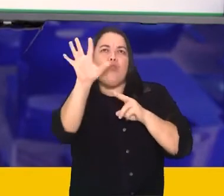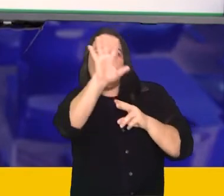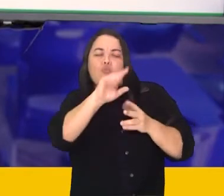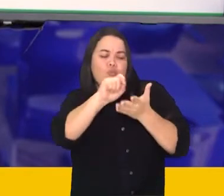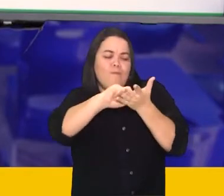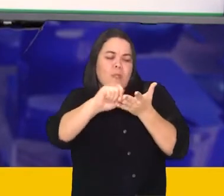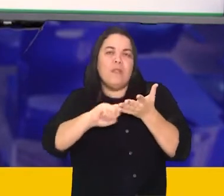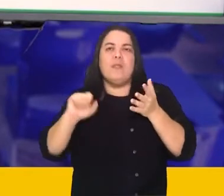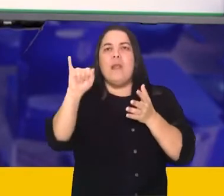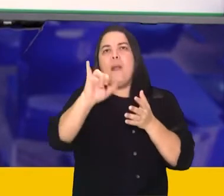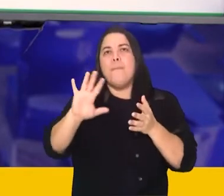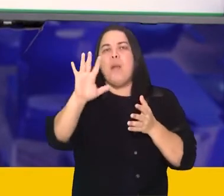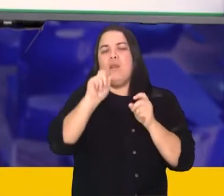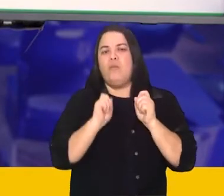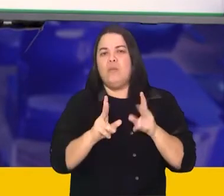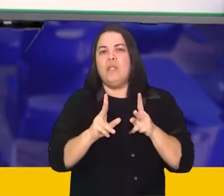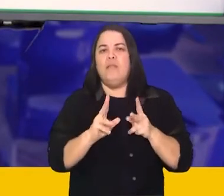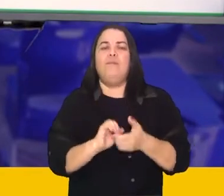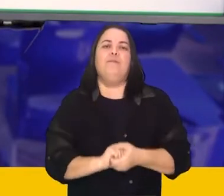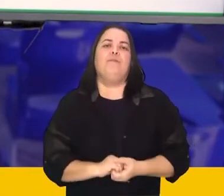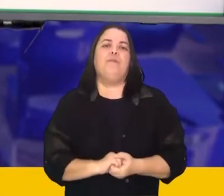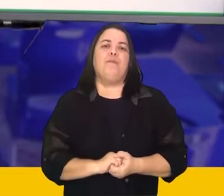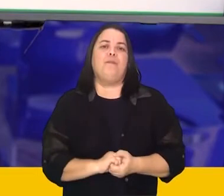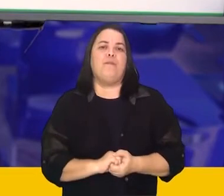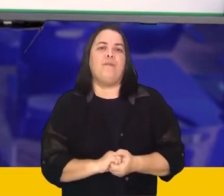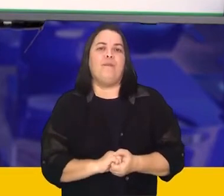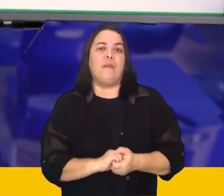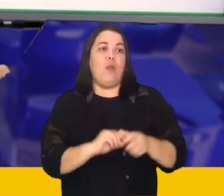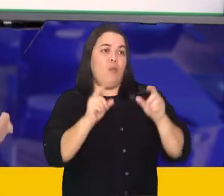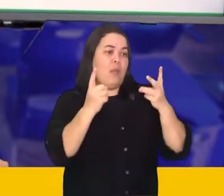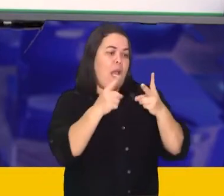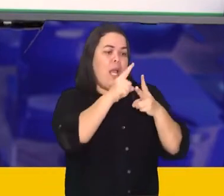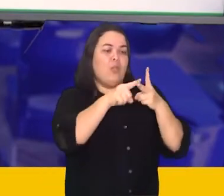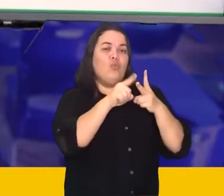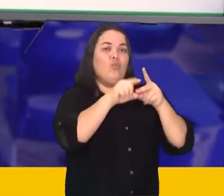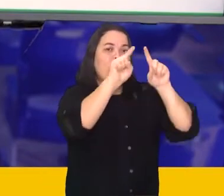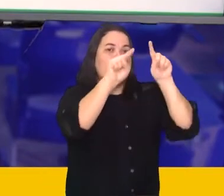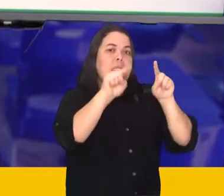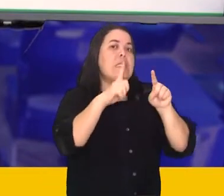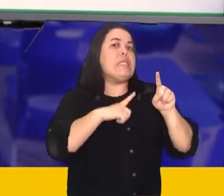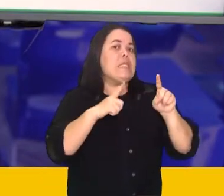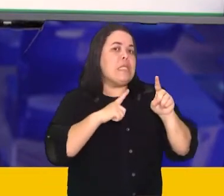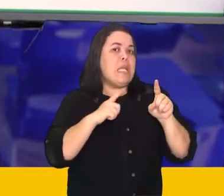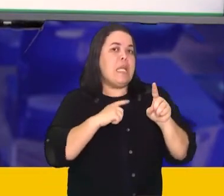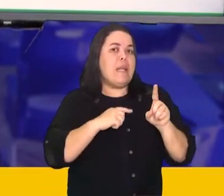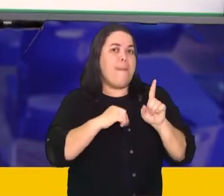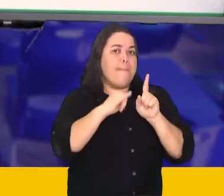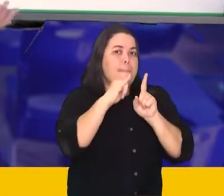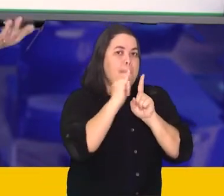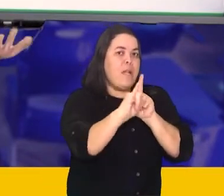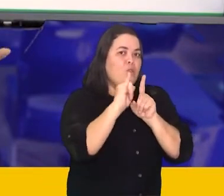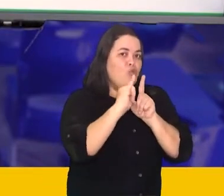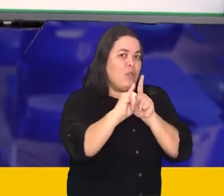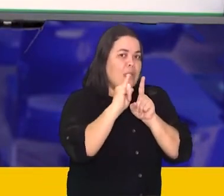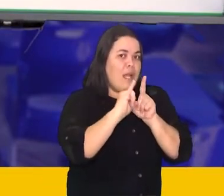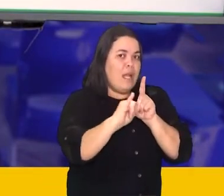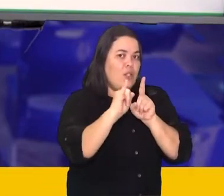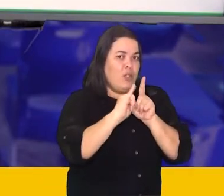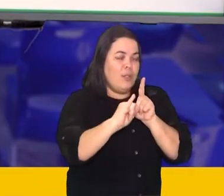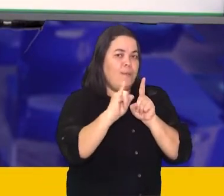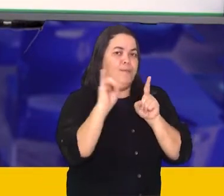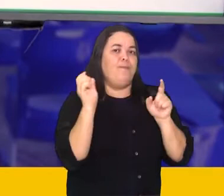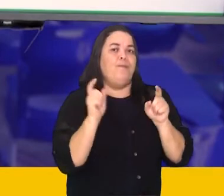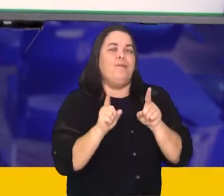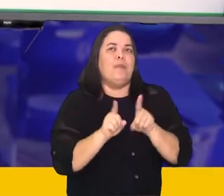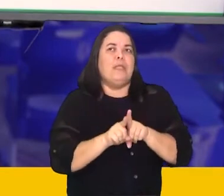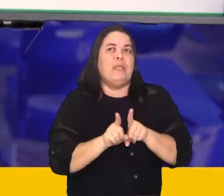ok? Nas duas tiras, nós temos personagens, que faz parte da visual, né? Nós